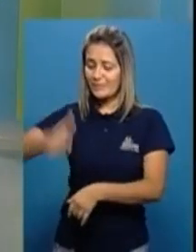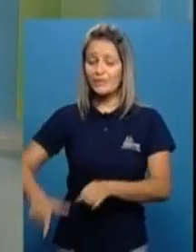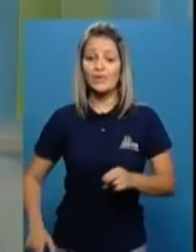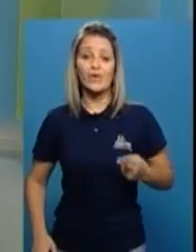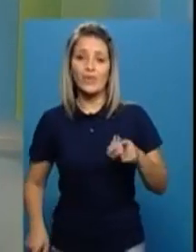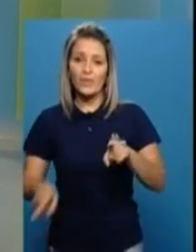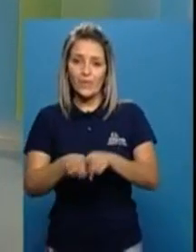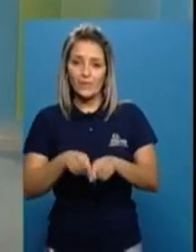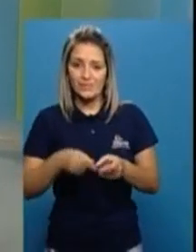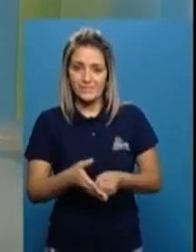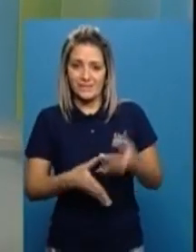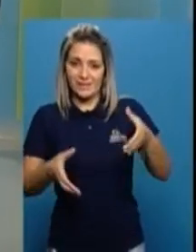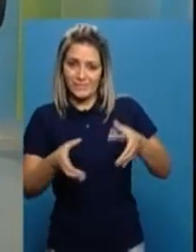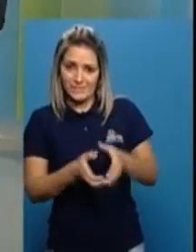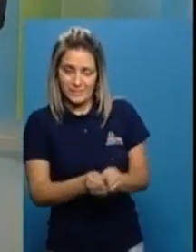ou em massa.